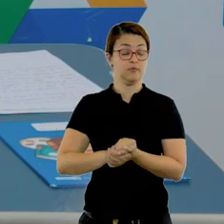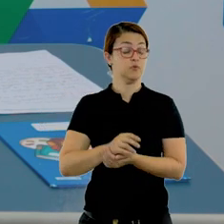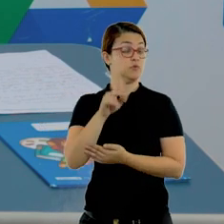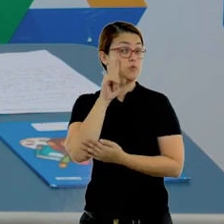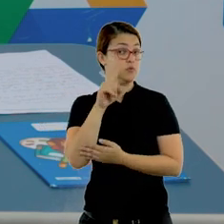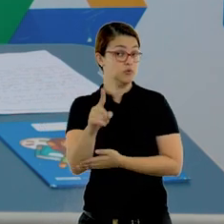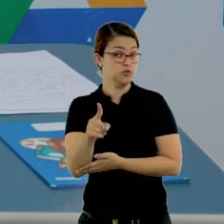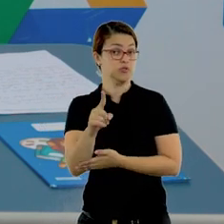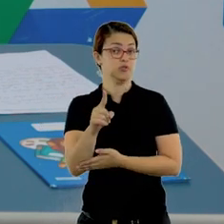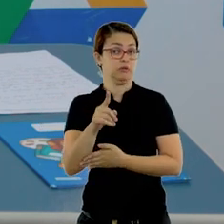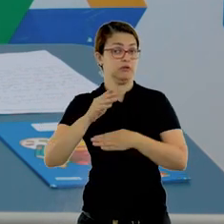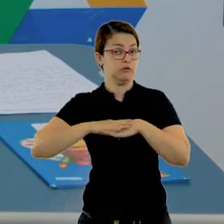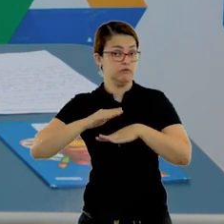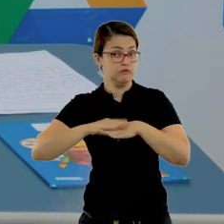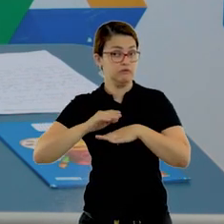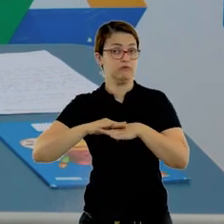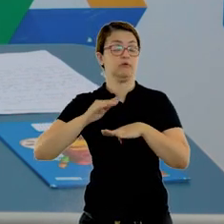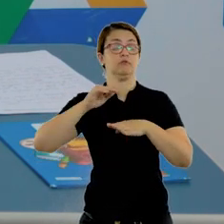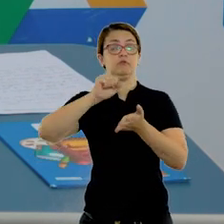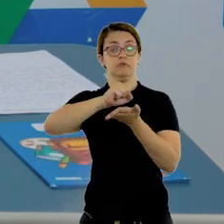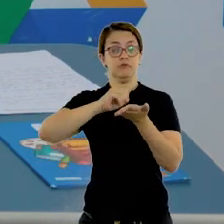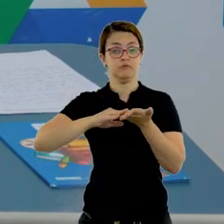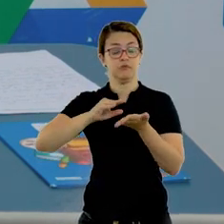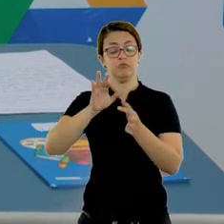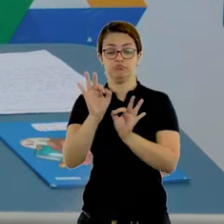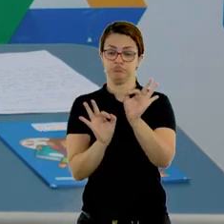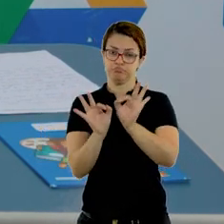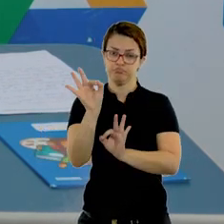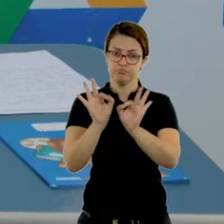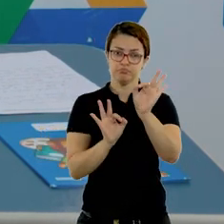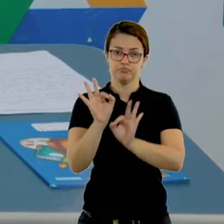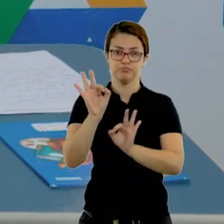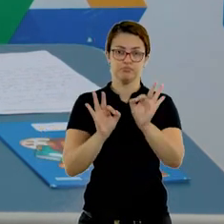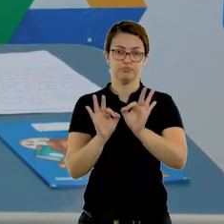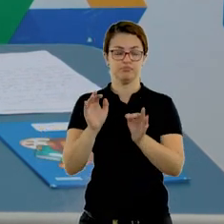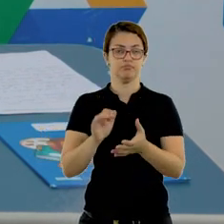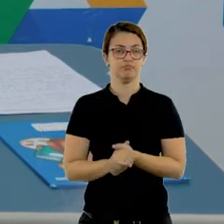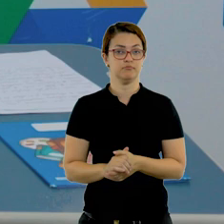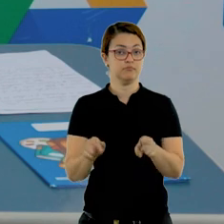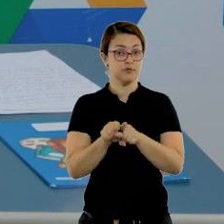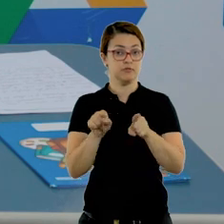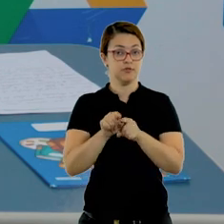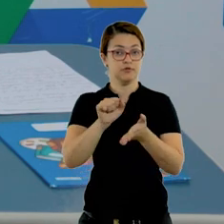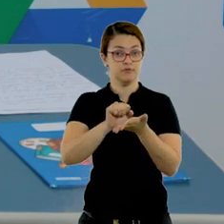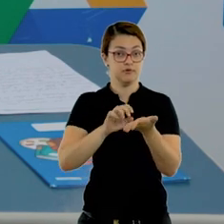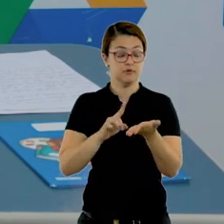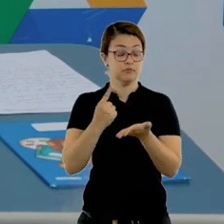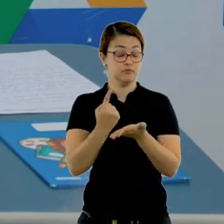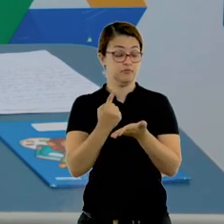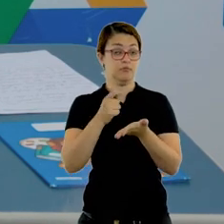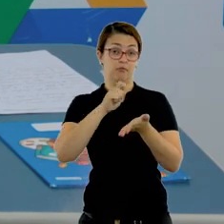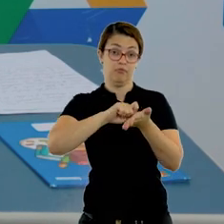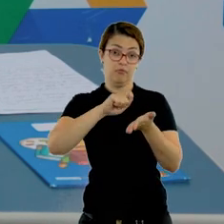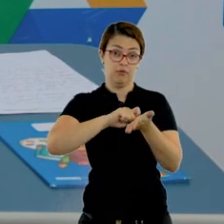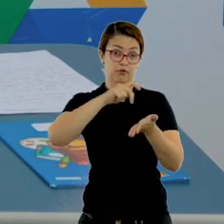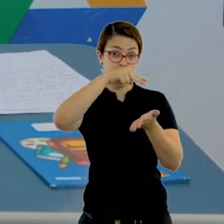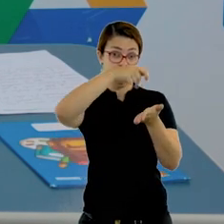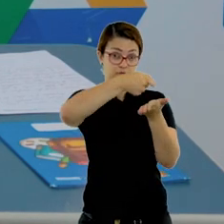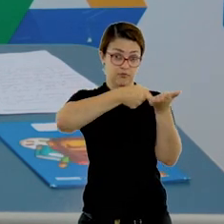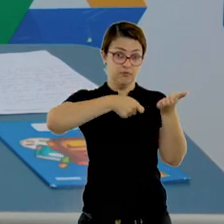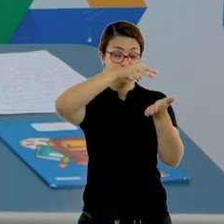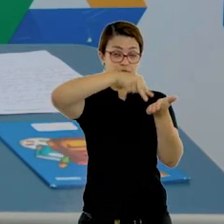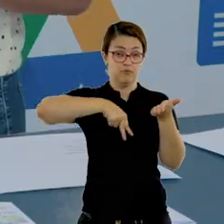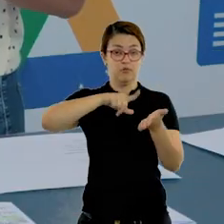anotar a data aí que vocês estão realizando a atividade para que a sua atividade fique organizada, tá? E atividade número 1, leitura do poema Leilão de